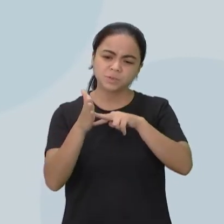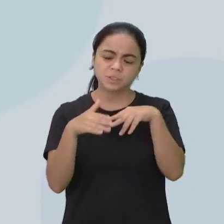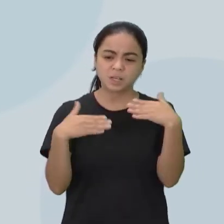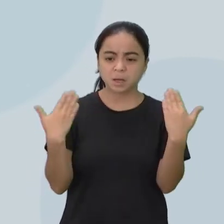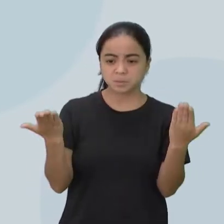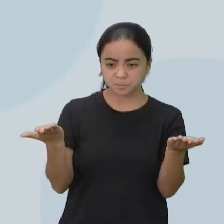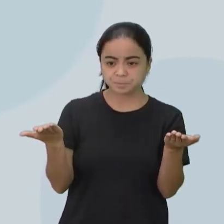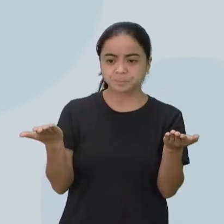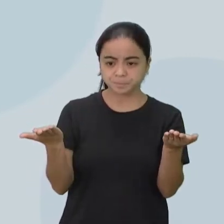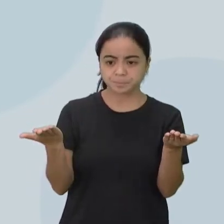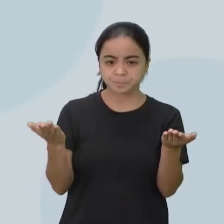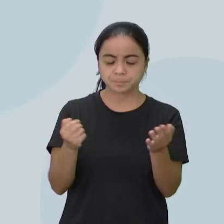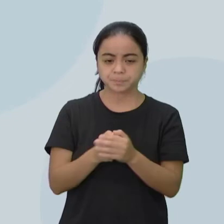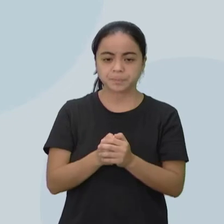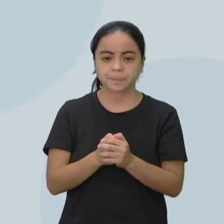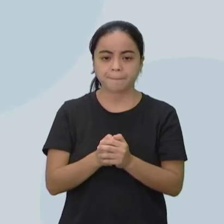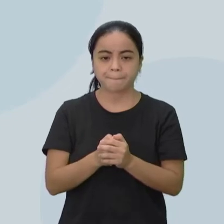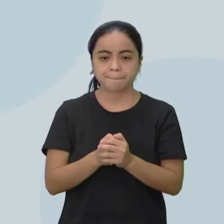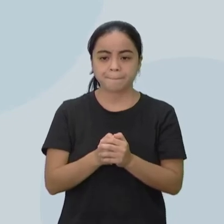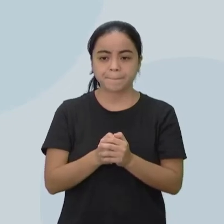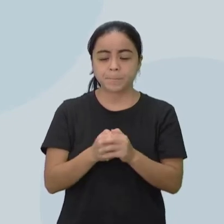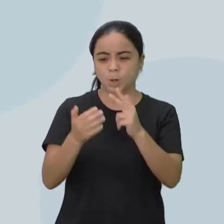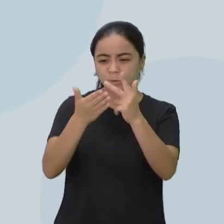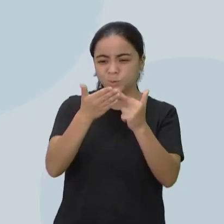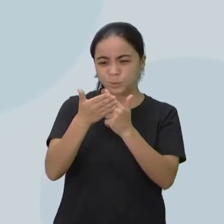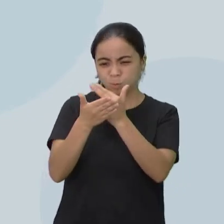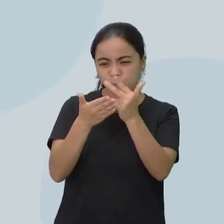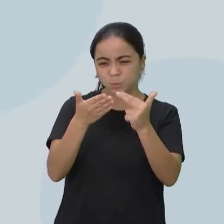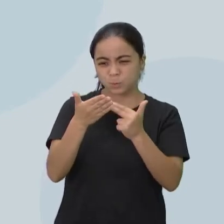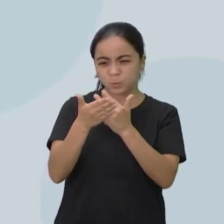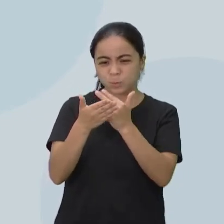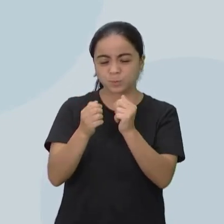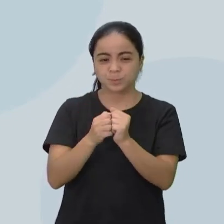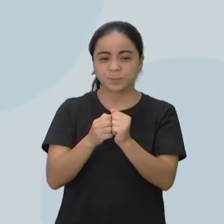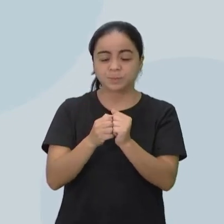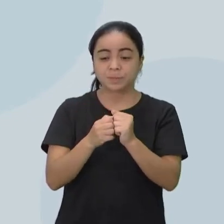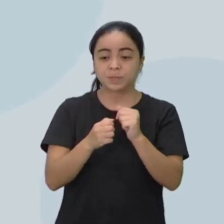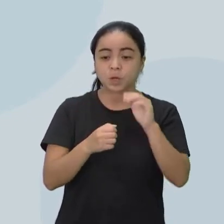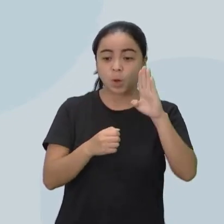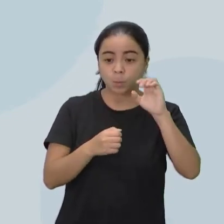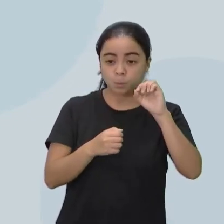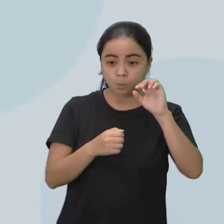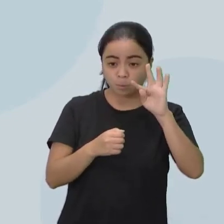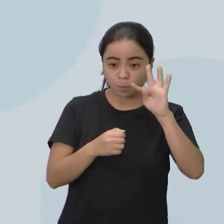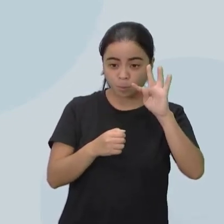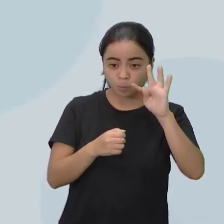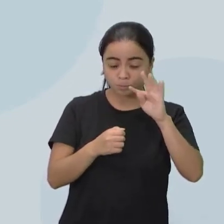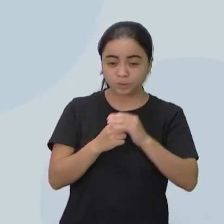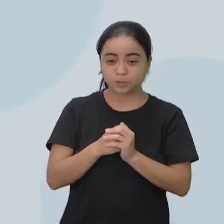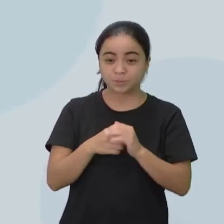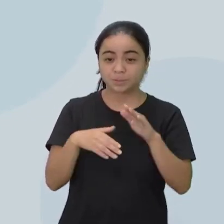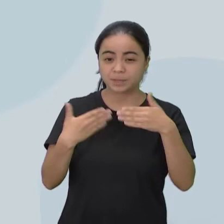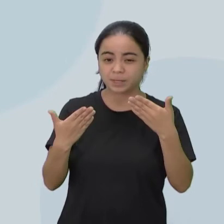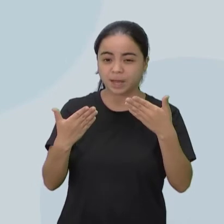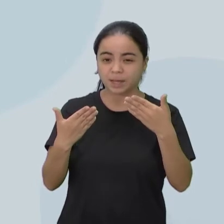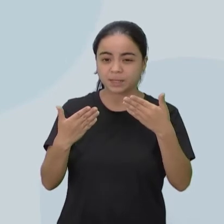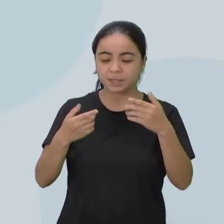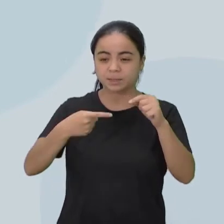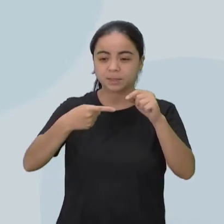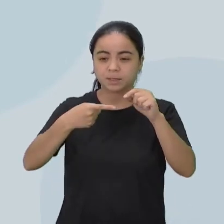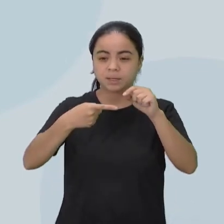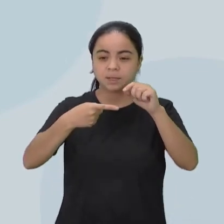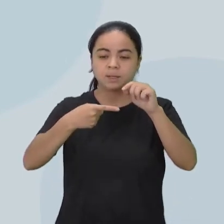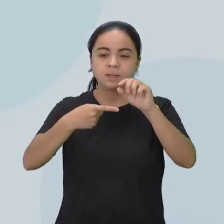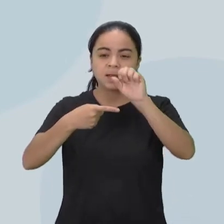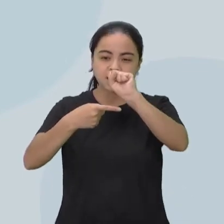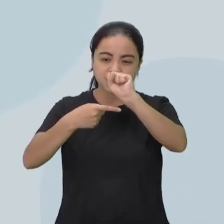ó? Eu fiz até esse bonequinho aqui, fiz de conta que é o Bolt que estava correndo aí, né? E quando você divide o